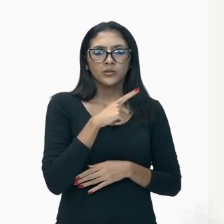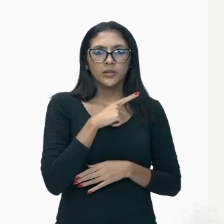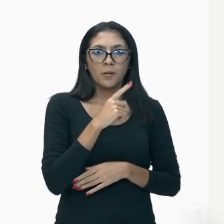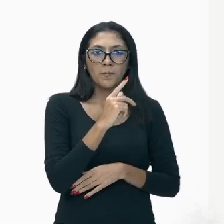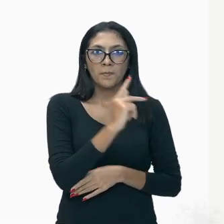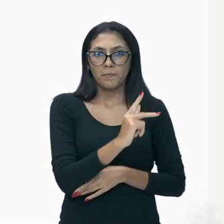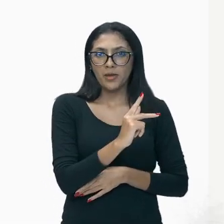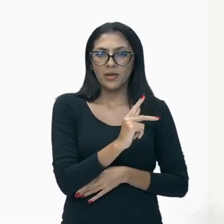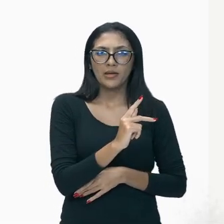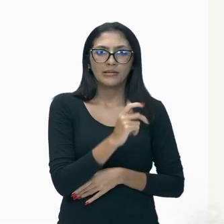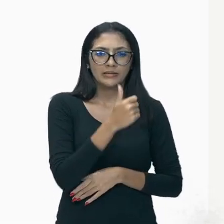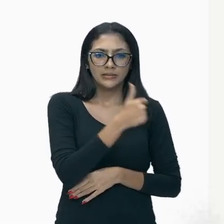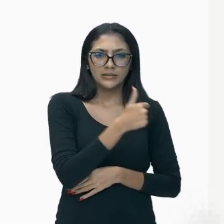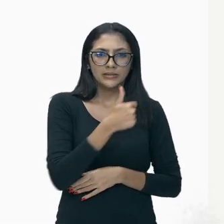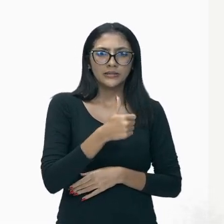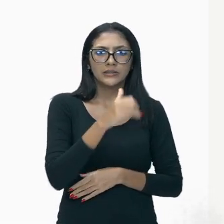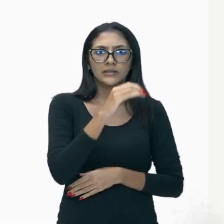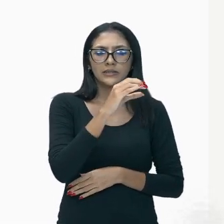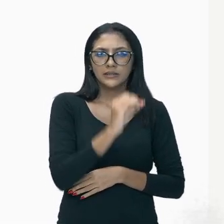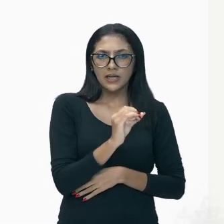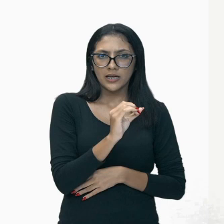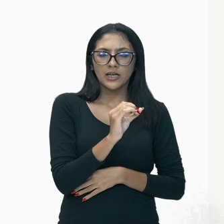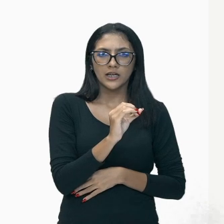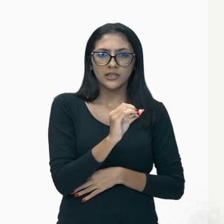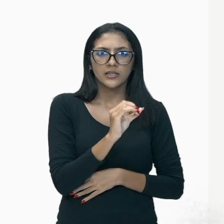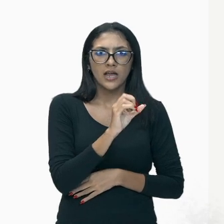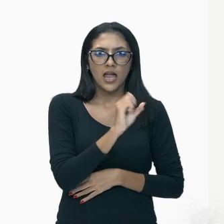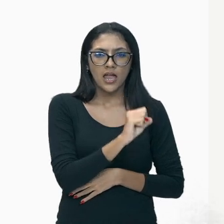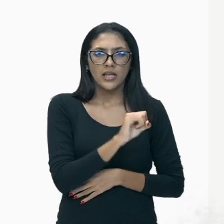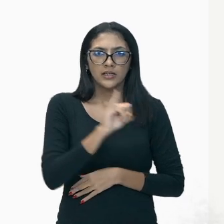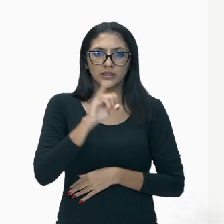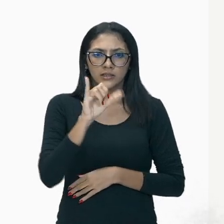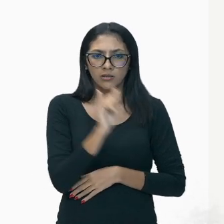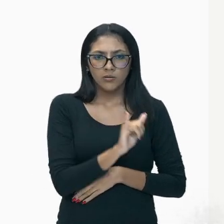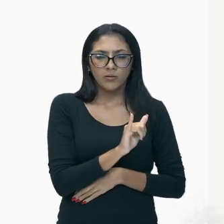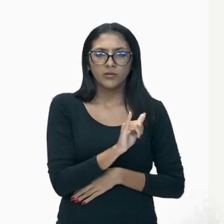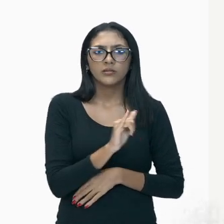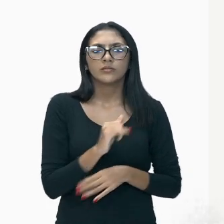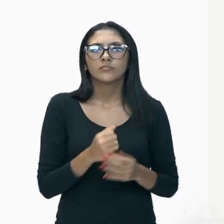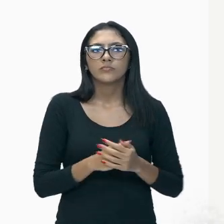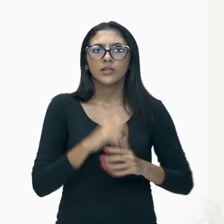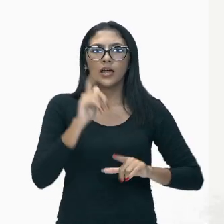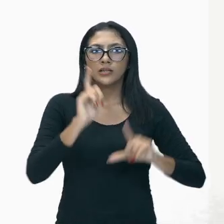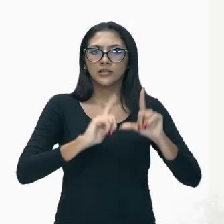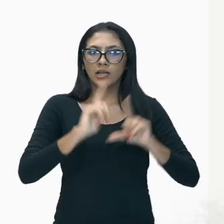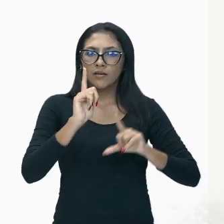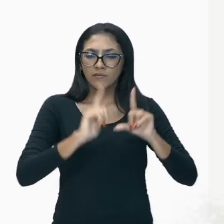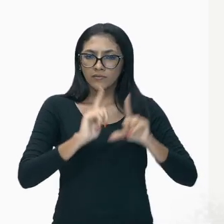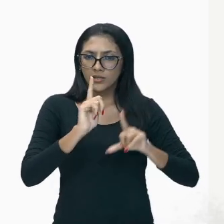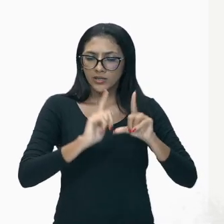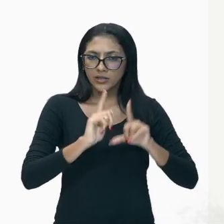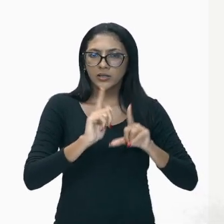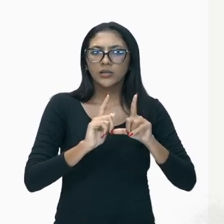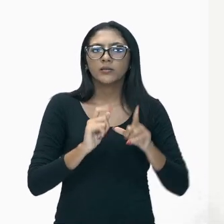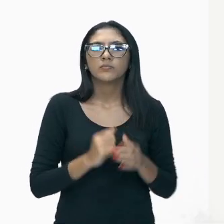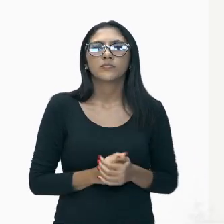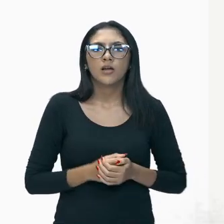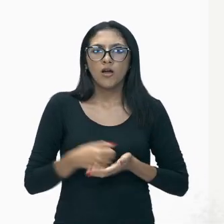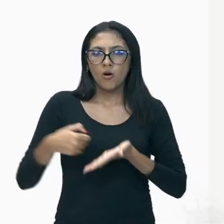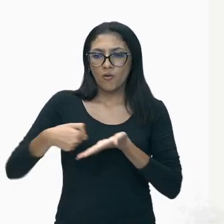de 110, tenho a TV de 55, o